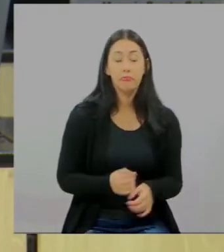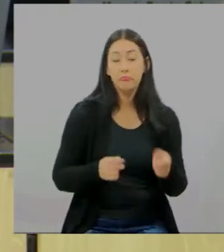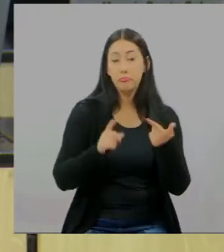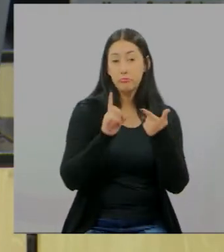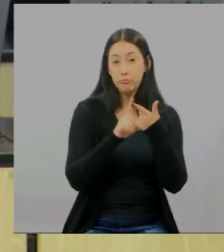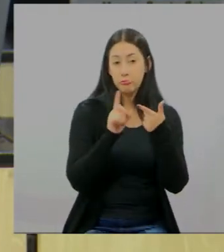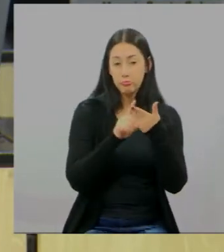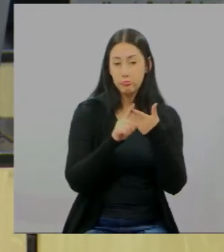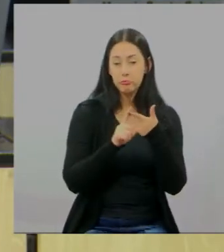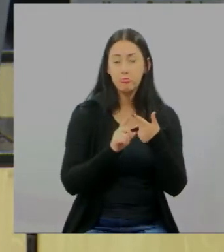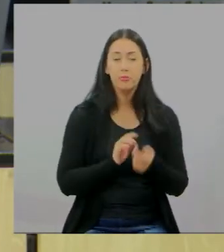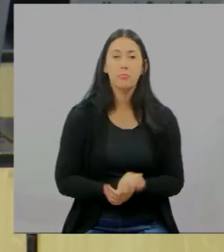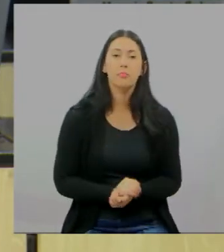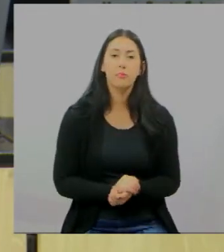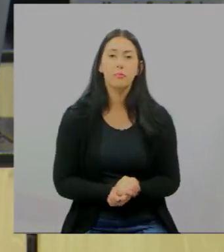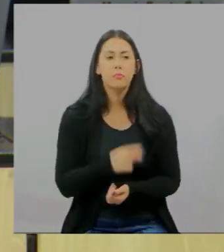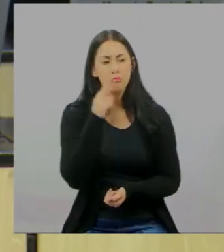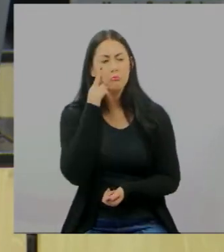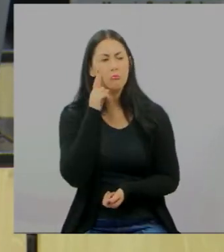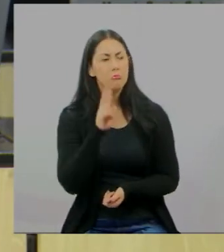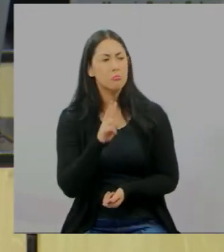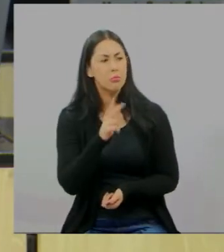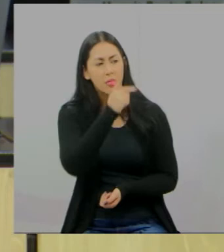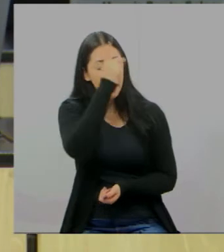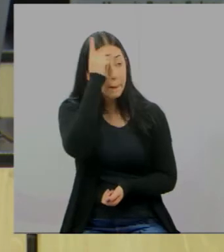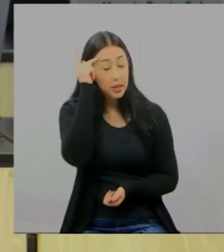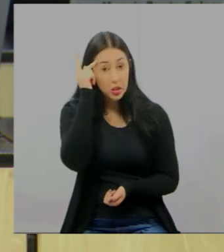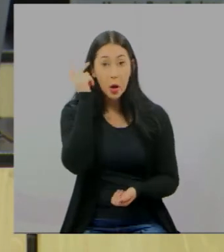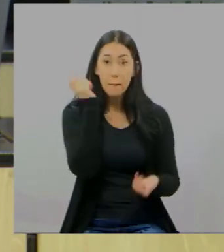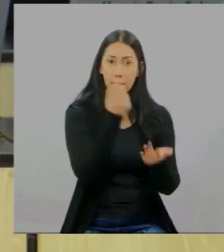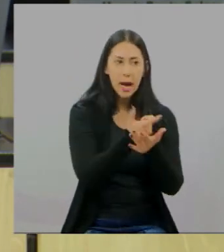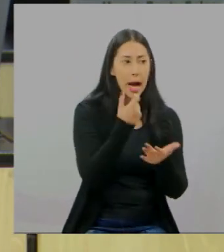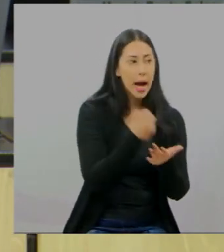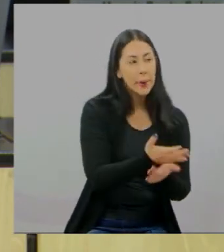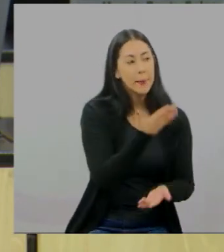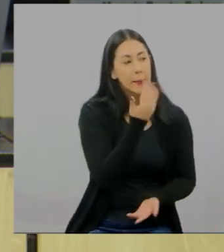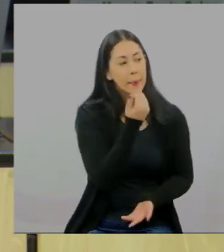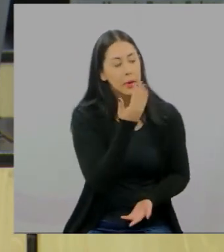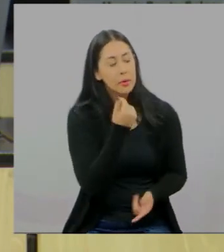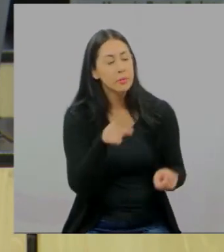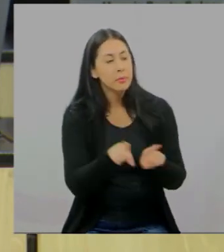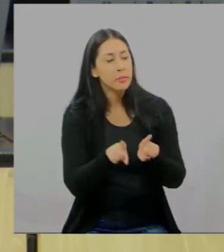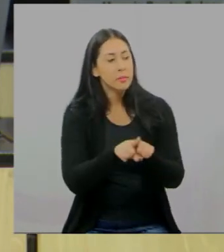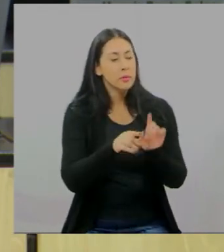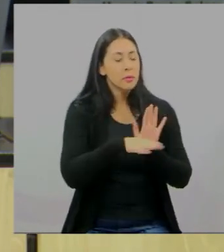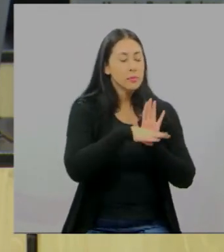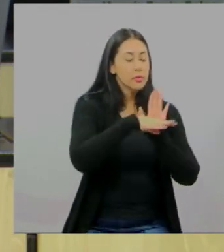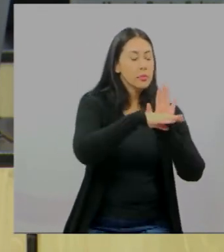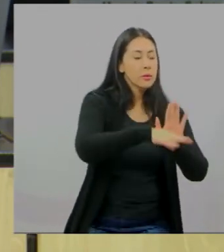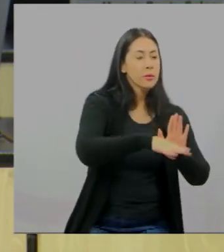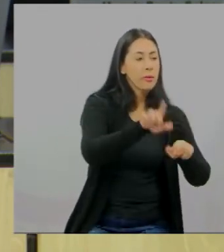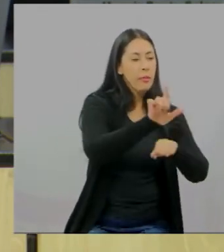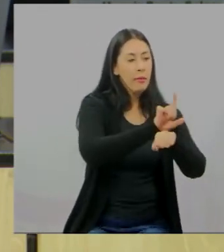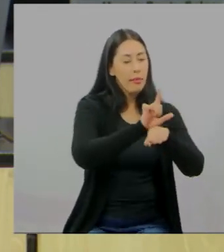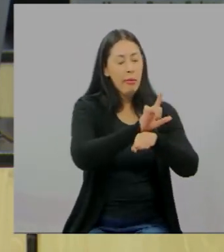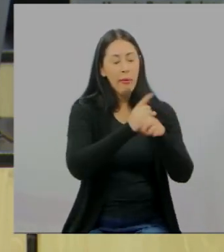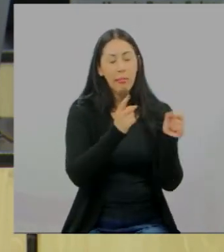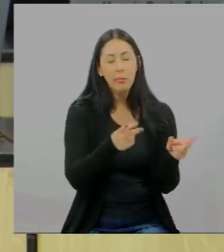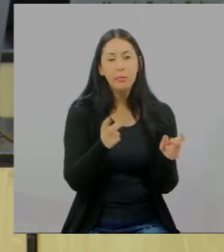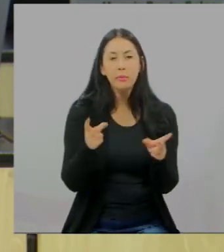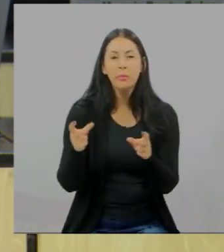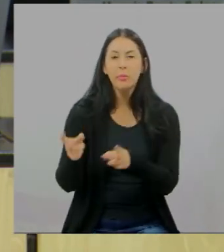Segundo, visto que os estabelecimentos que investem na gastronomia ou no seu ponto comercial ofertam no pacote esses serviços